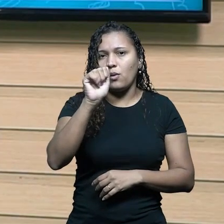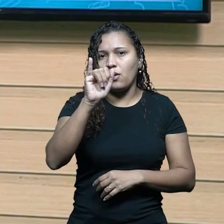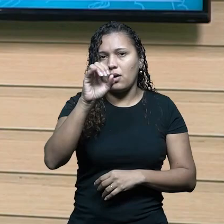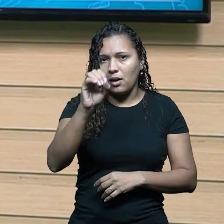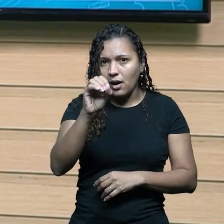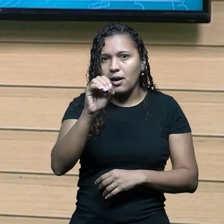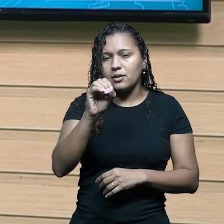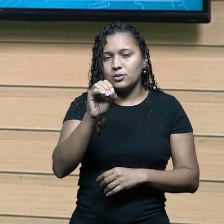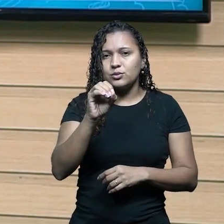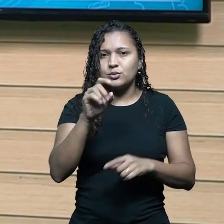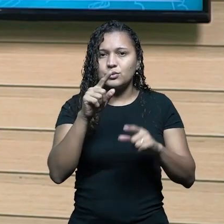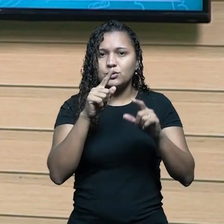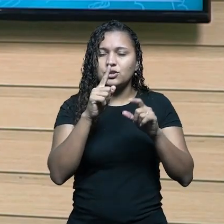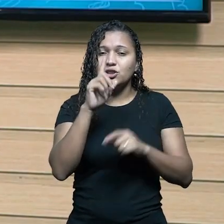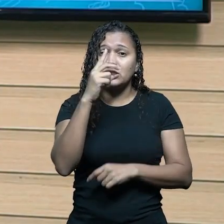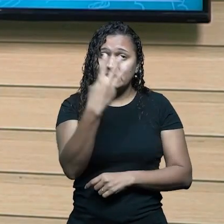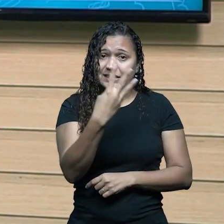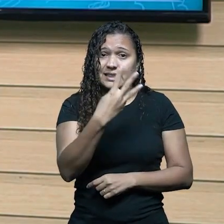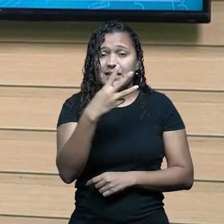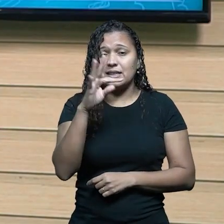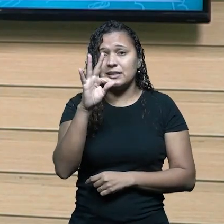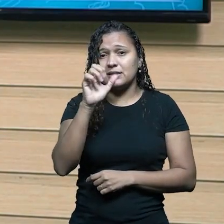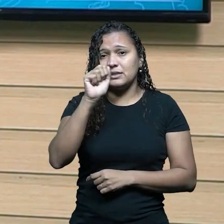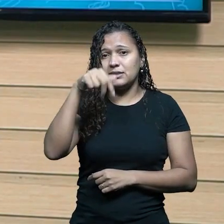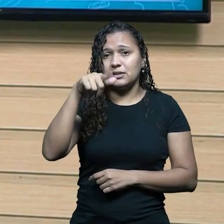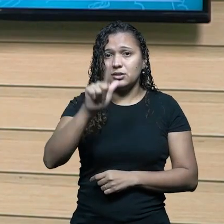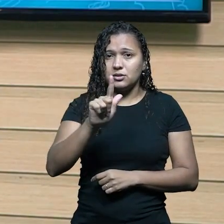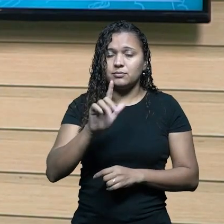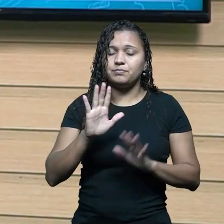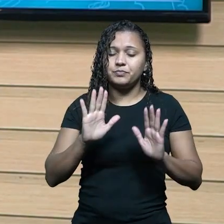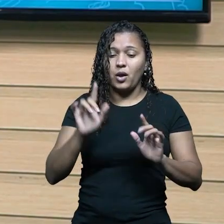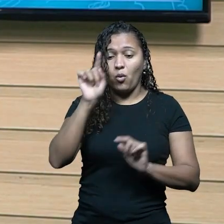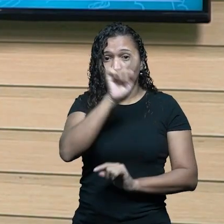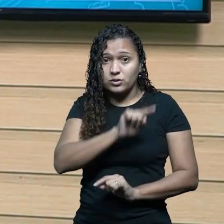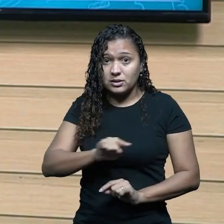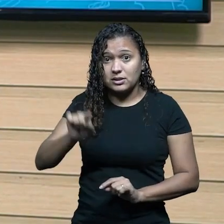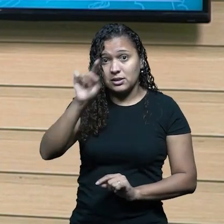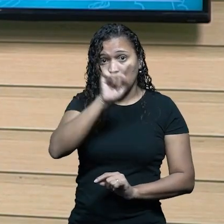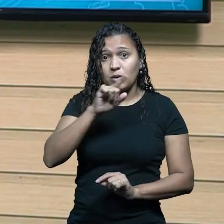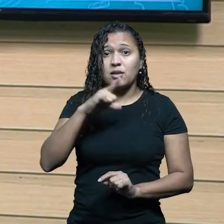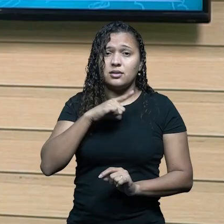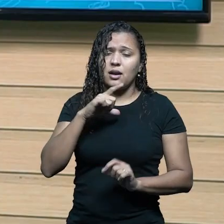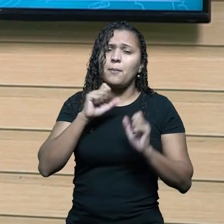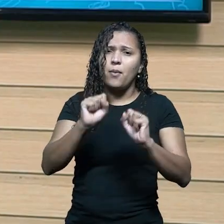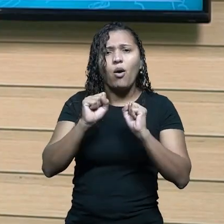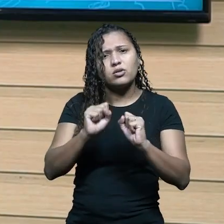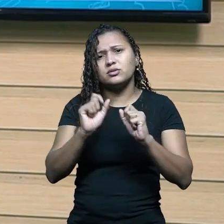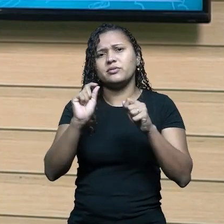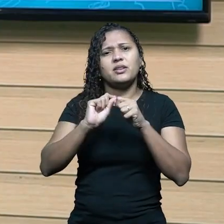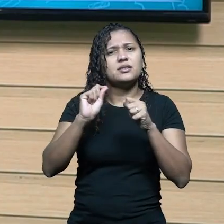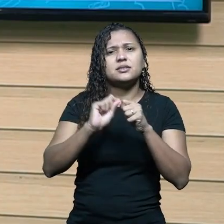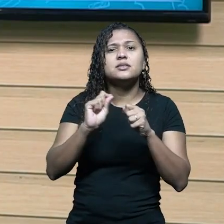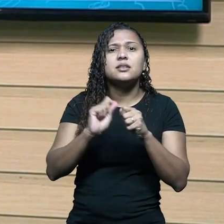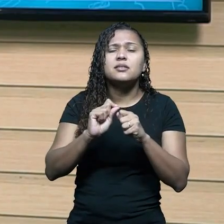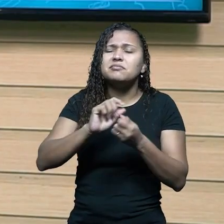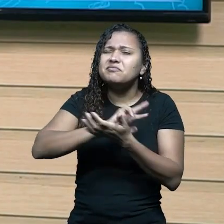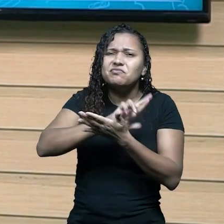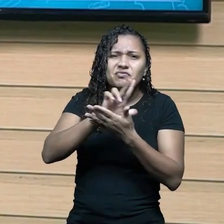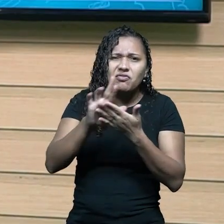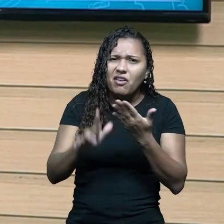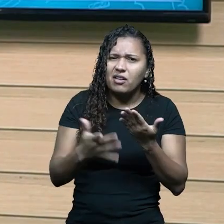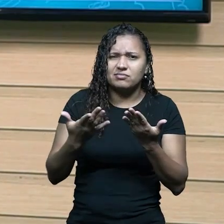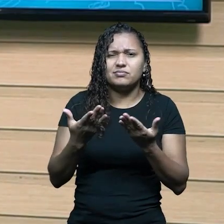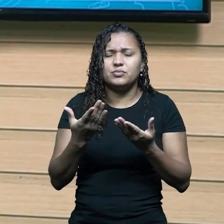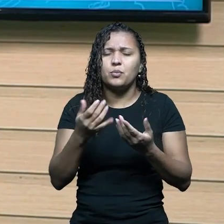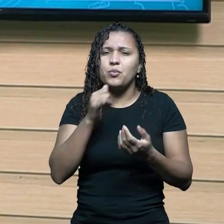aqui é o círculo, ele é produzido de diferentes formas. A principal é com a origem e o raio,